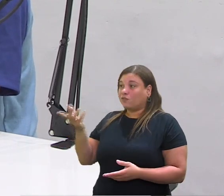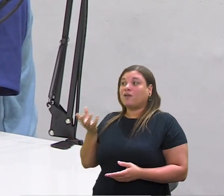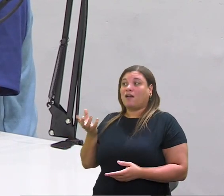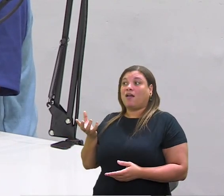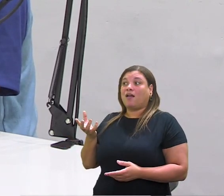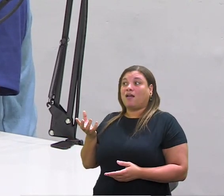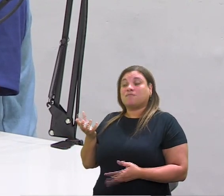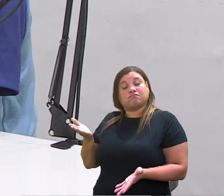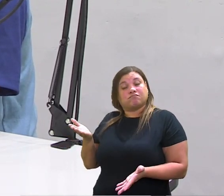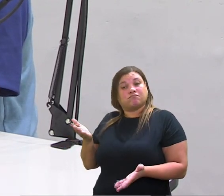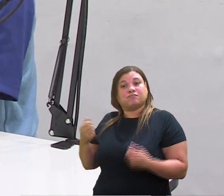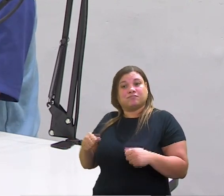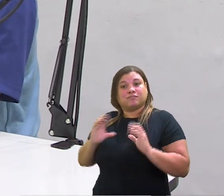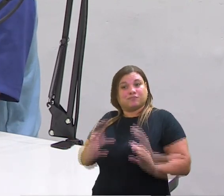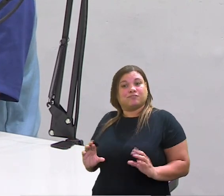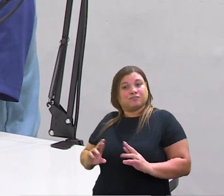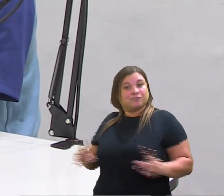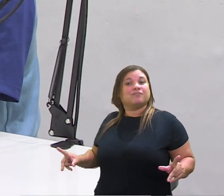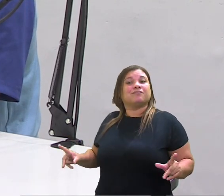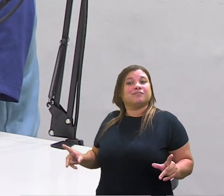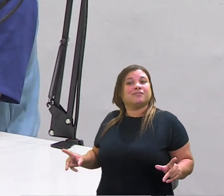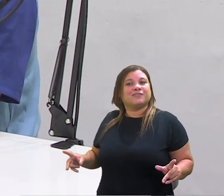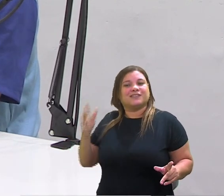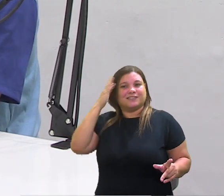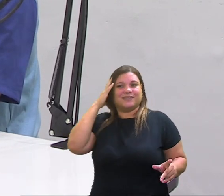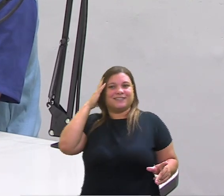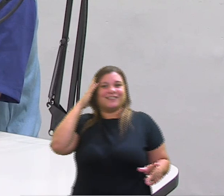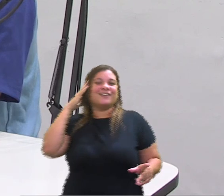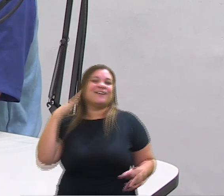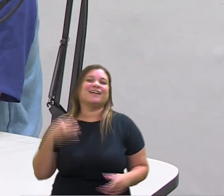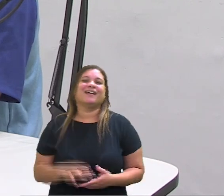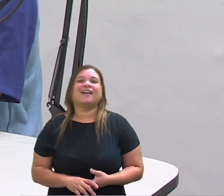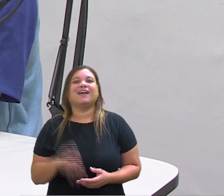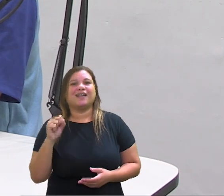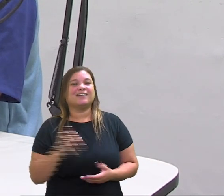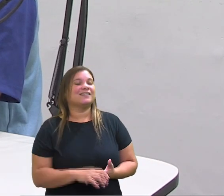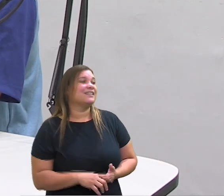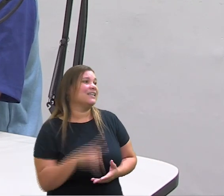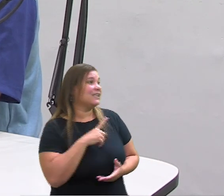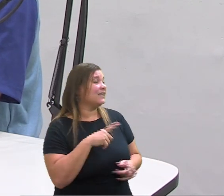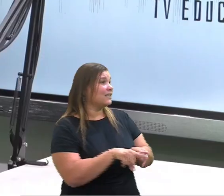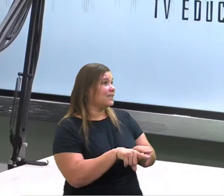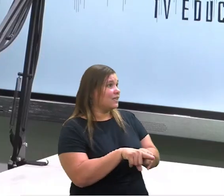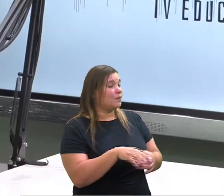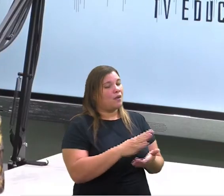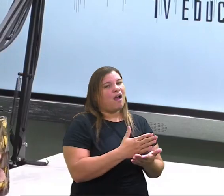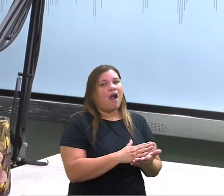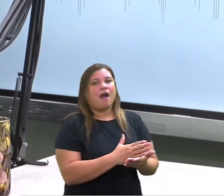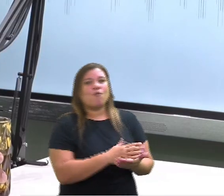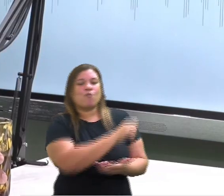de indisciplina, o que eu vejo é quando você traz esse estudante, você abraça ele muda o comportamento. Sim, muda. É